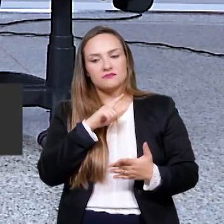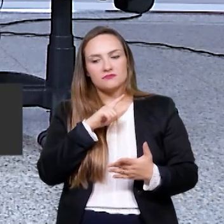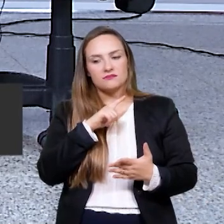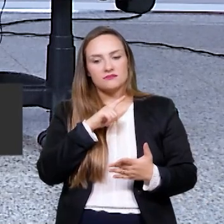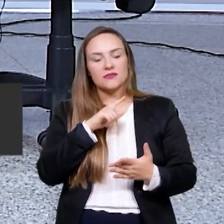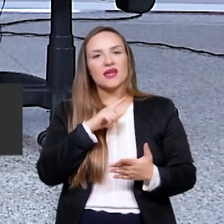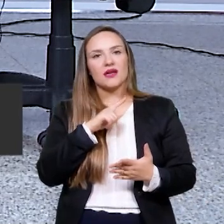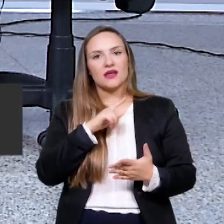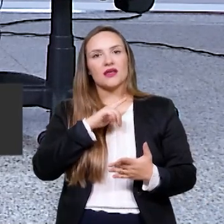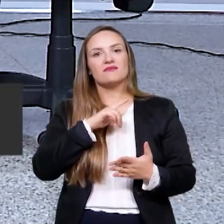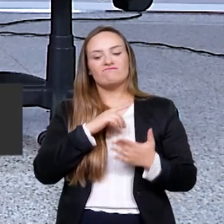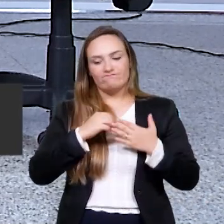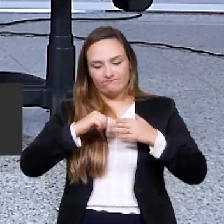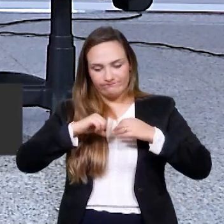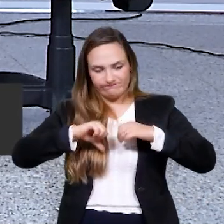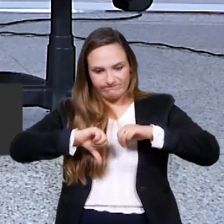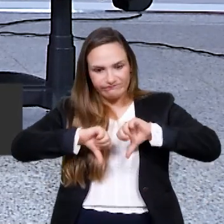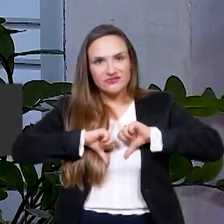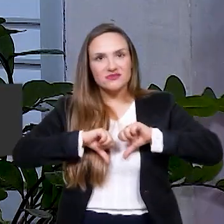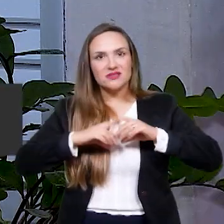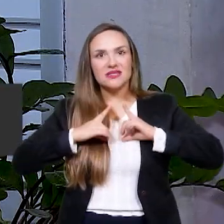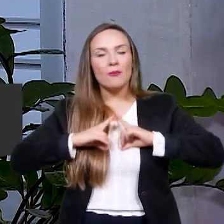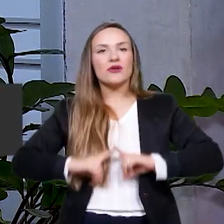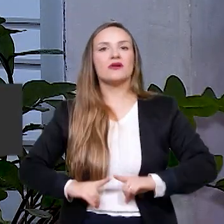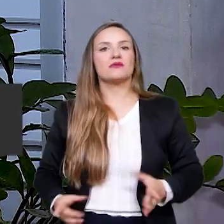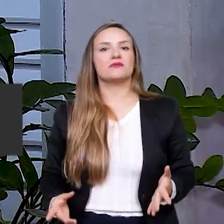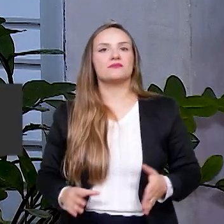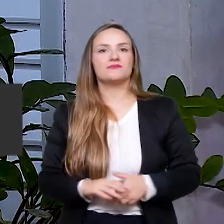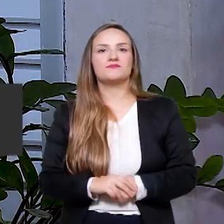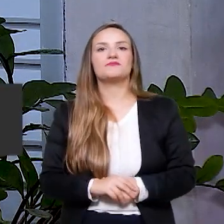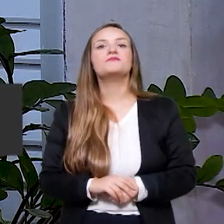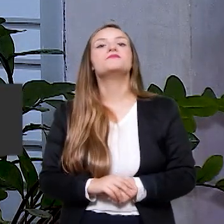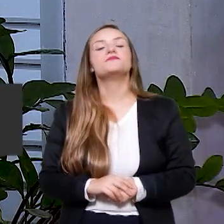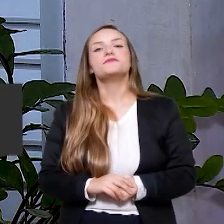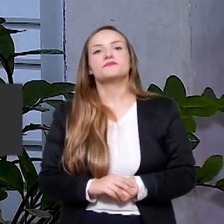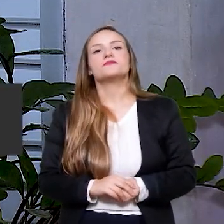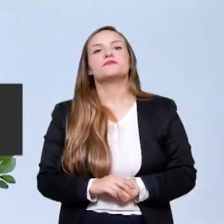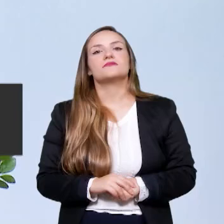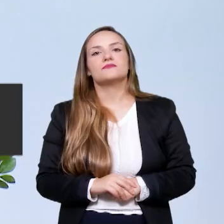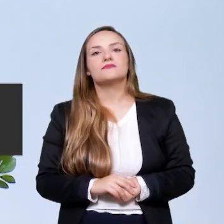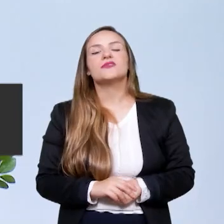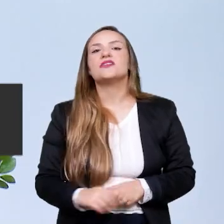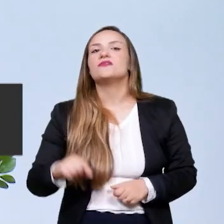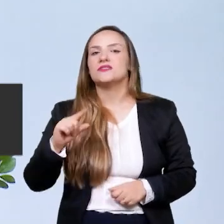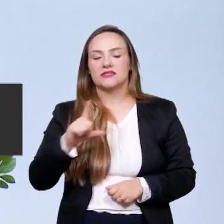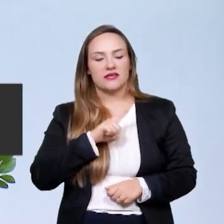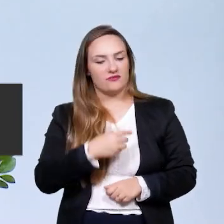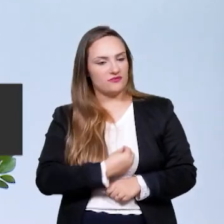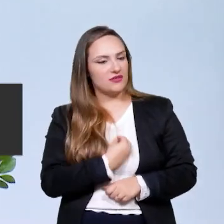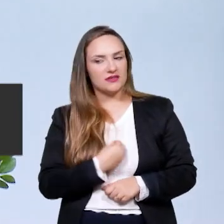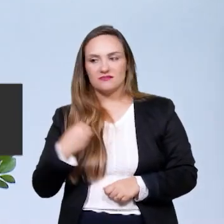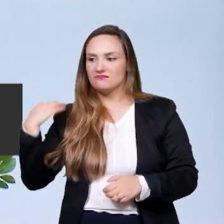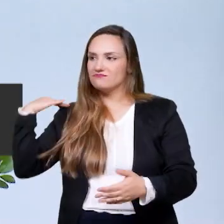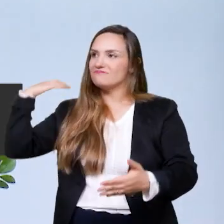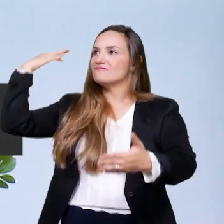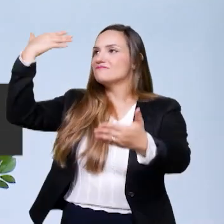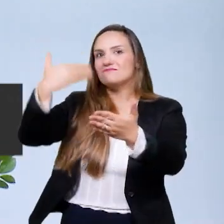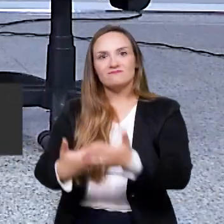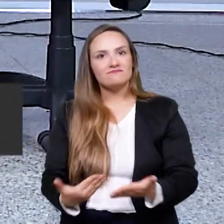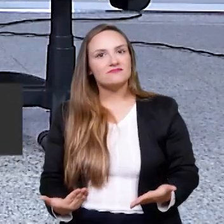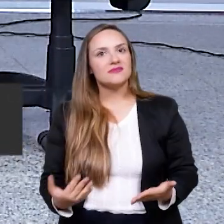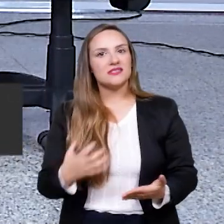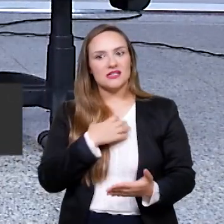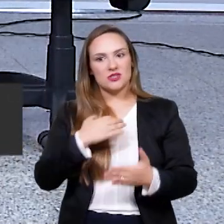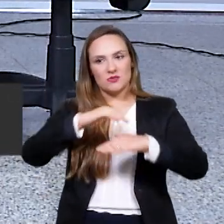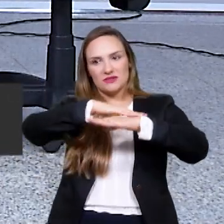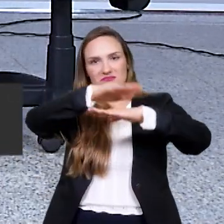conviver com isso desde que você é criança, você leva para a vida inteira. Essa inferioridade.